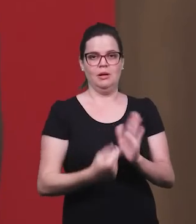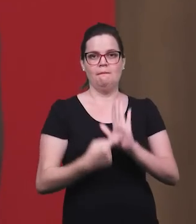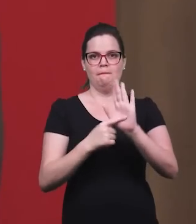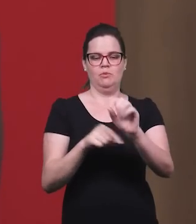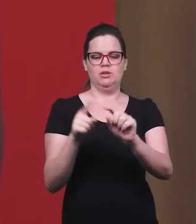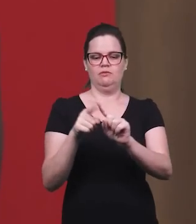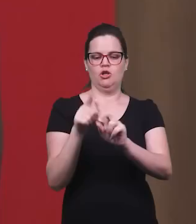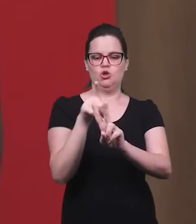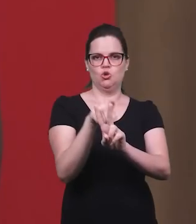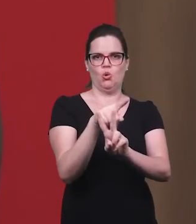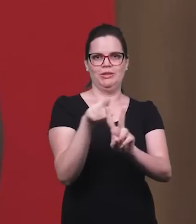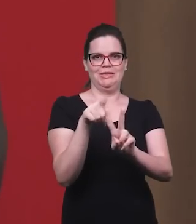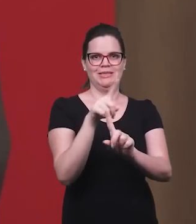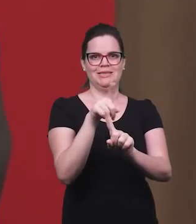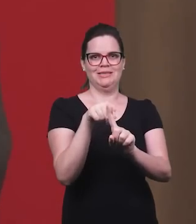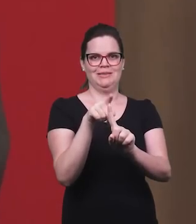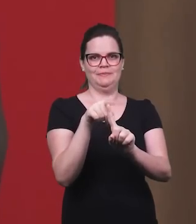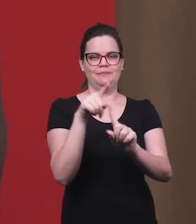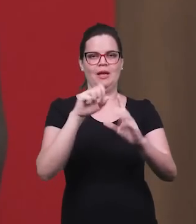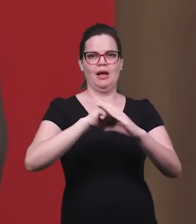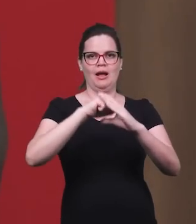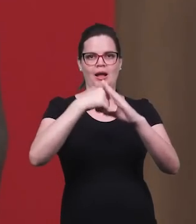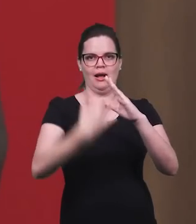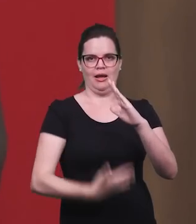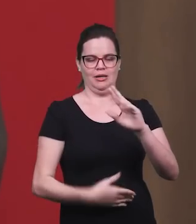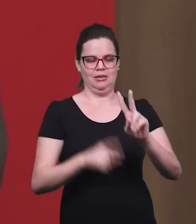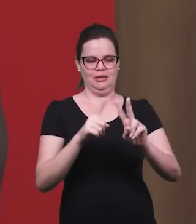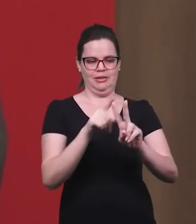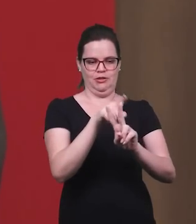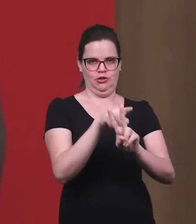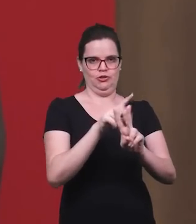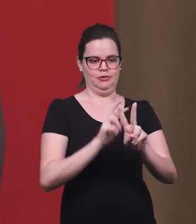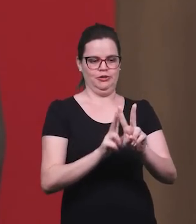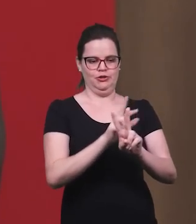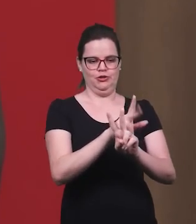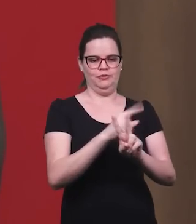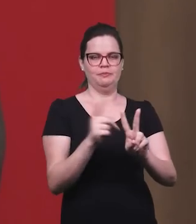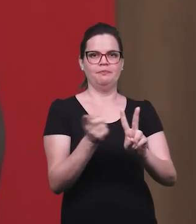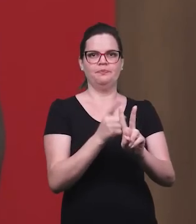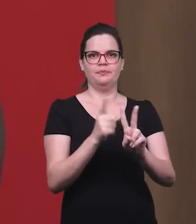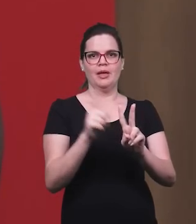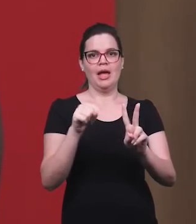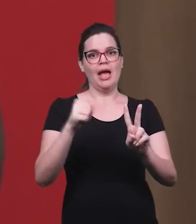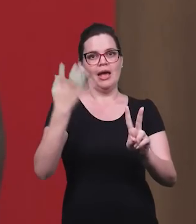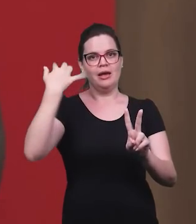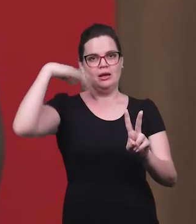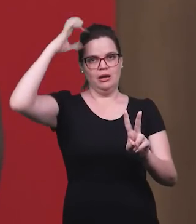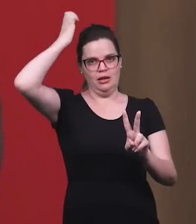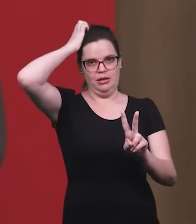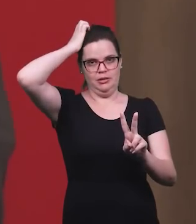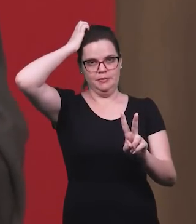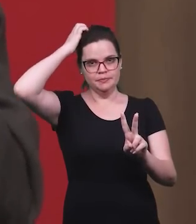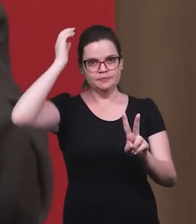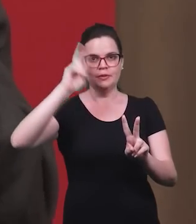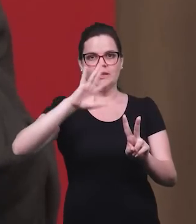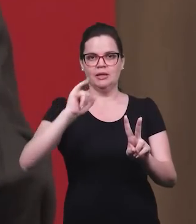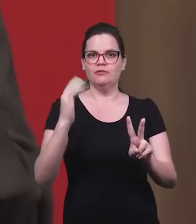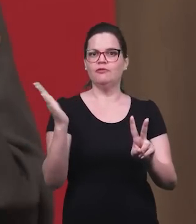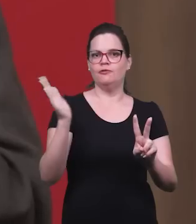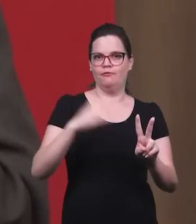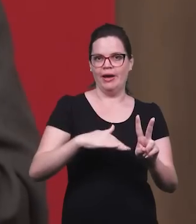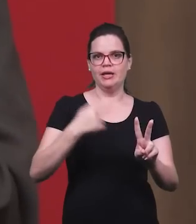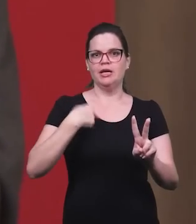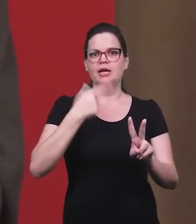dois atributos fundamentais diferentes. O primeiro era o Messias rei, que viria e conquistaria